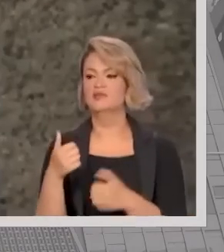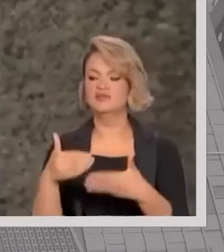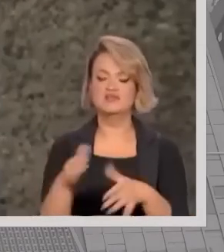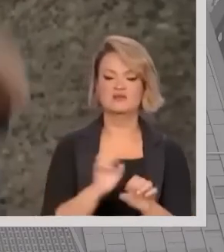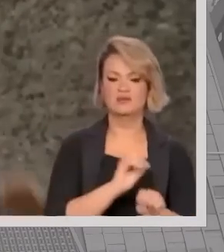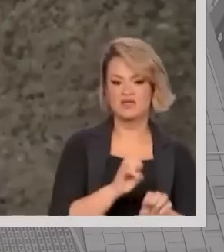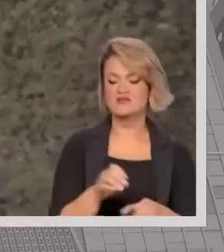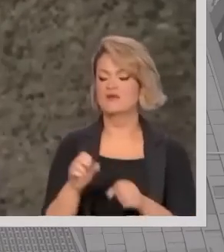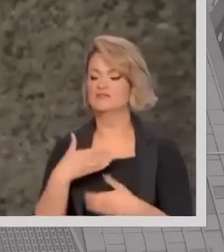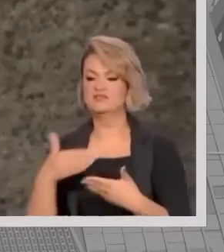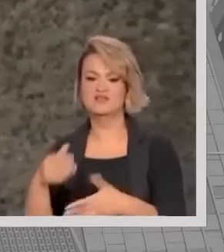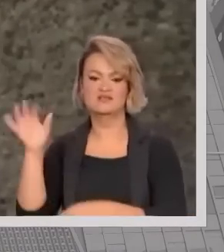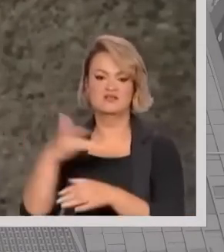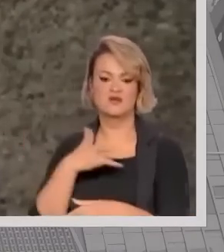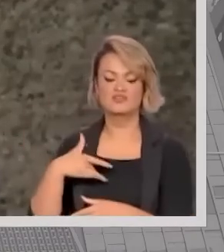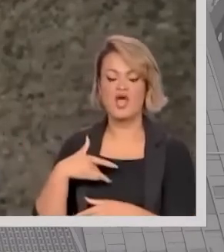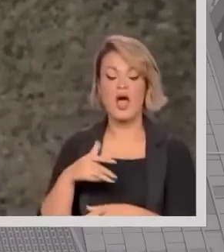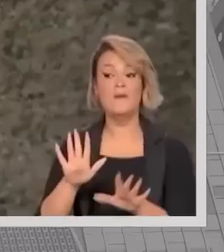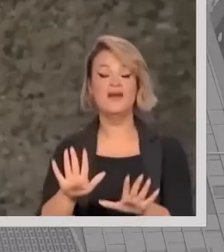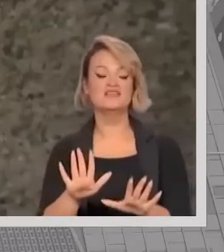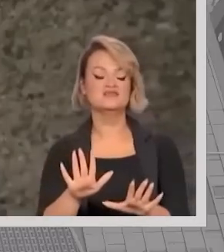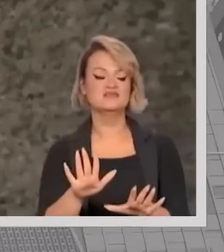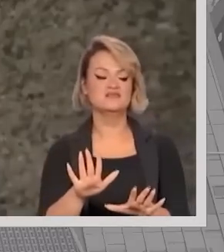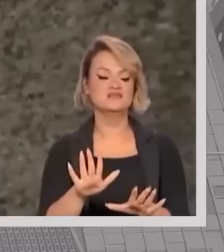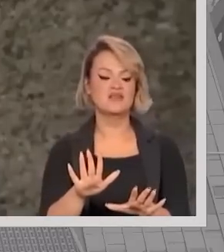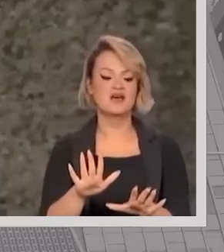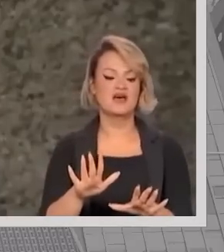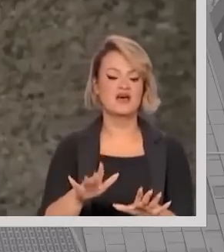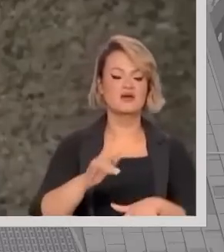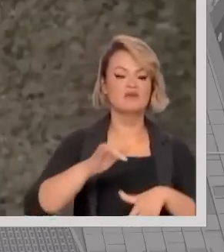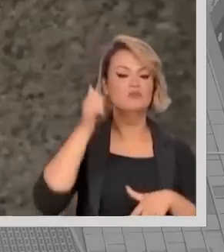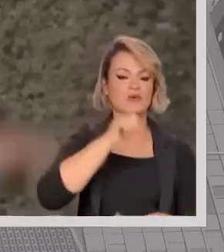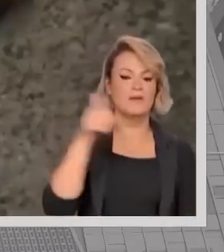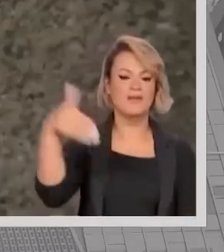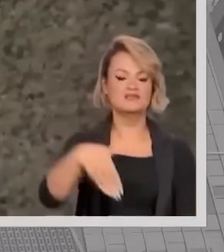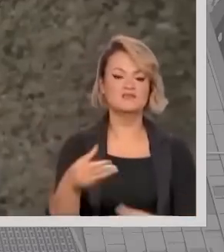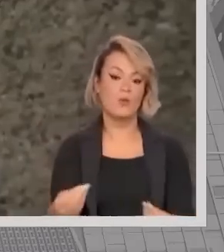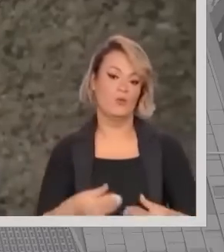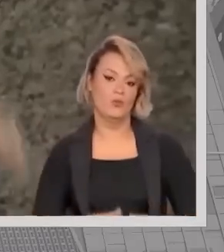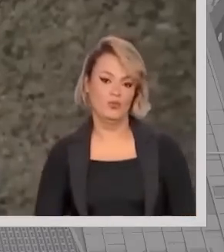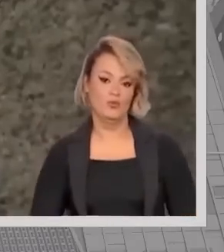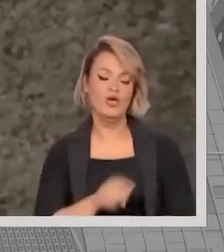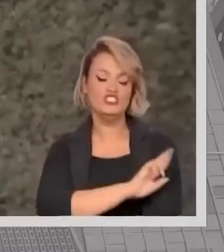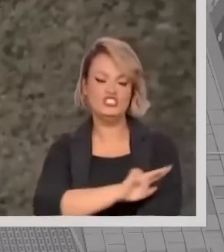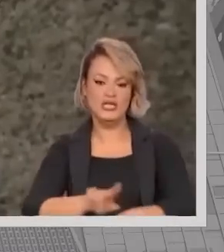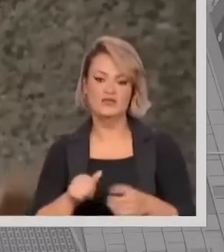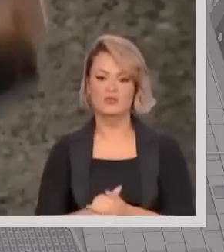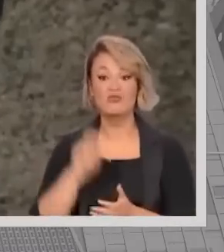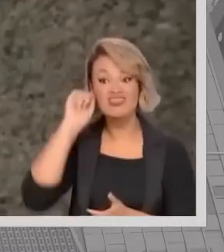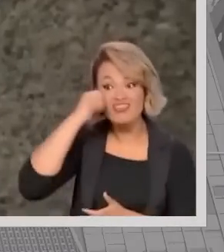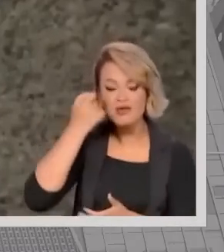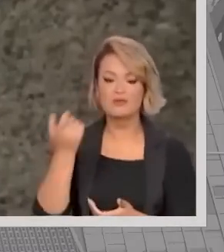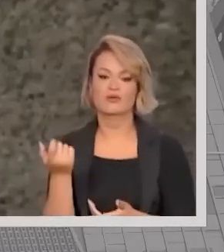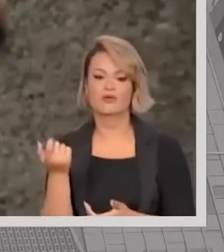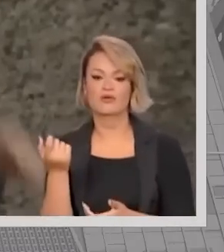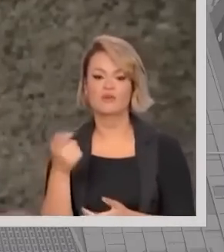Tirou a corrupção agora. É que não tem corrupção. Fazer uma avaliação todo mundo de qualidade. Não é um problema no Brasil. Não, mas deixa eu só. A corrupção não é um problema no Brasil. Mas assim,